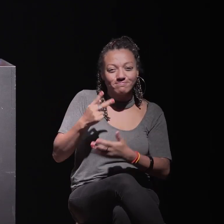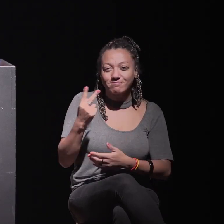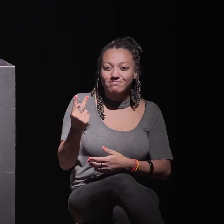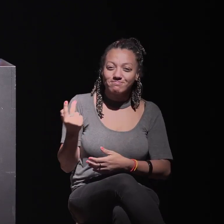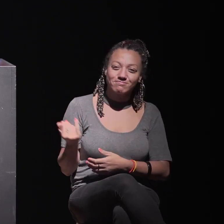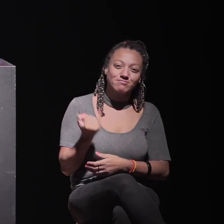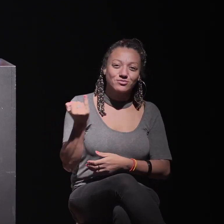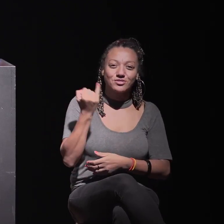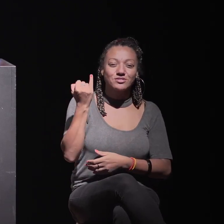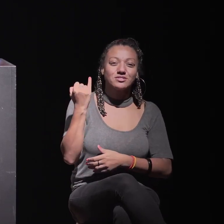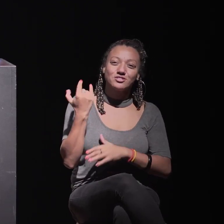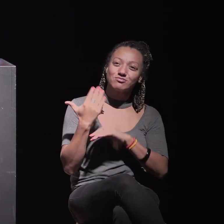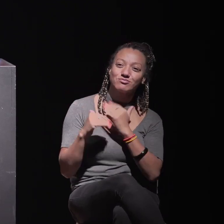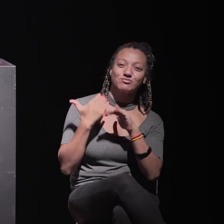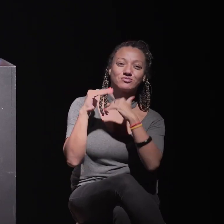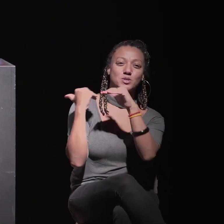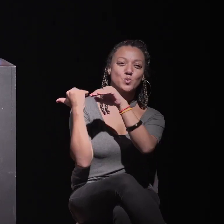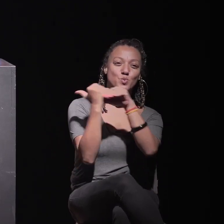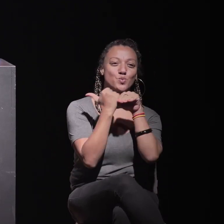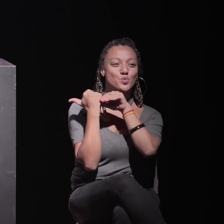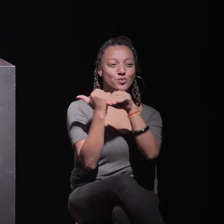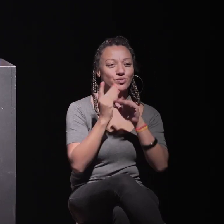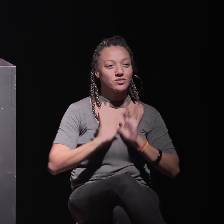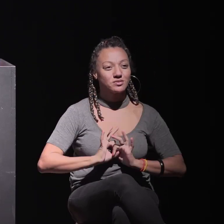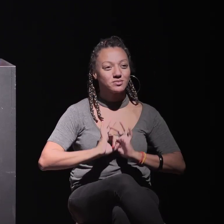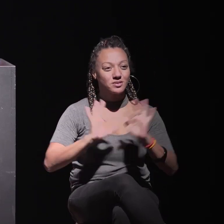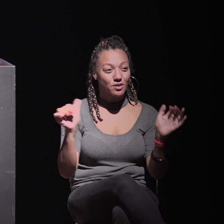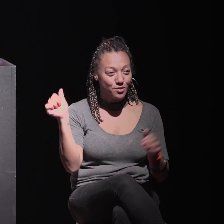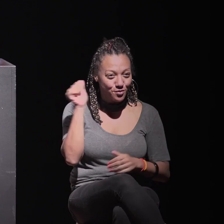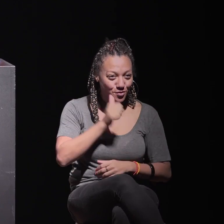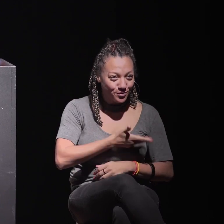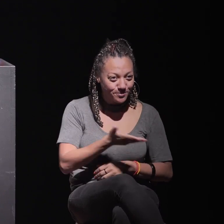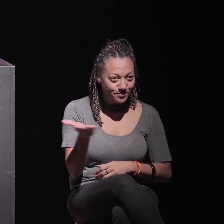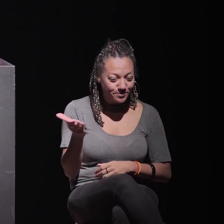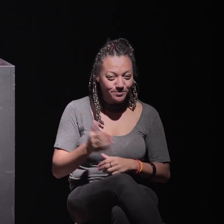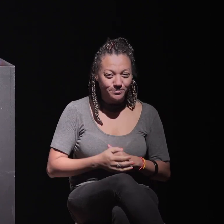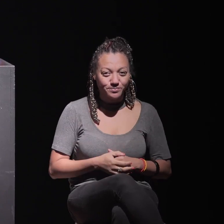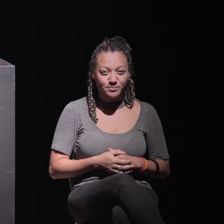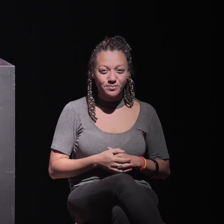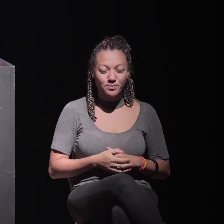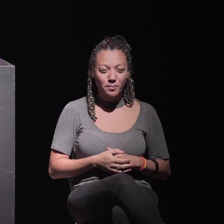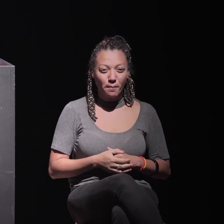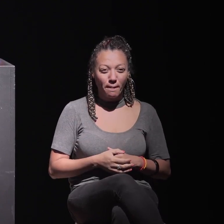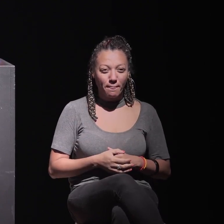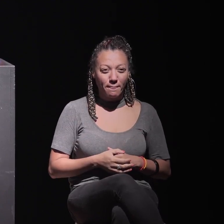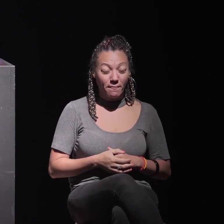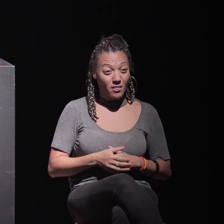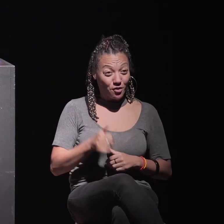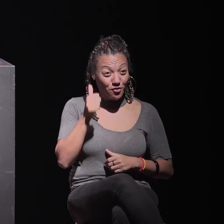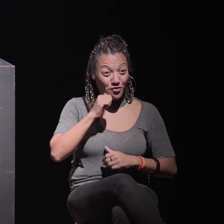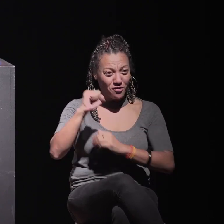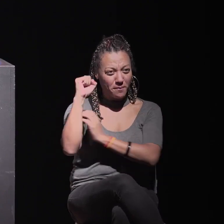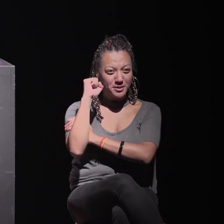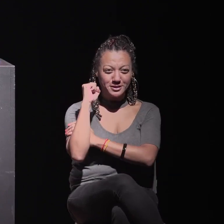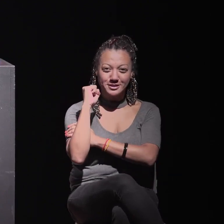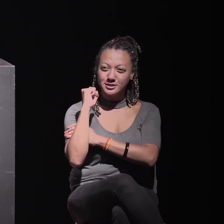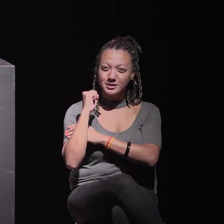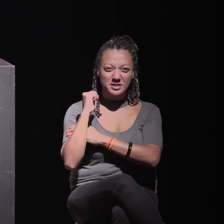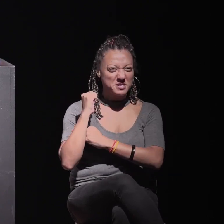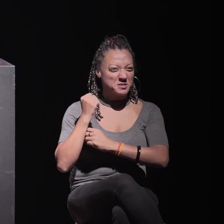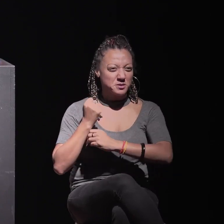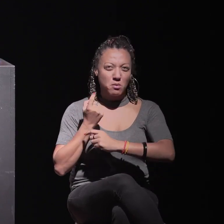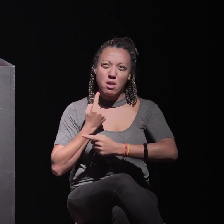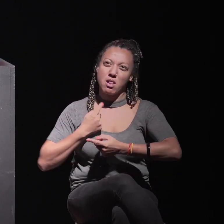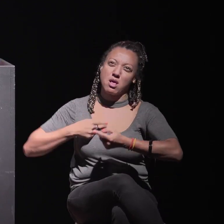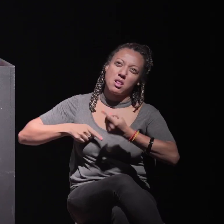dar conta de avançar na construção da igualdade e da liberdade para todas as mulheres. O ascenso do feminismo está vinculado tanto